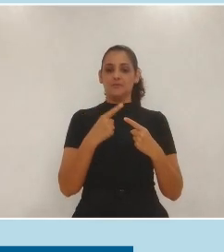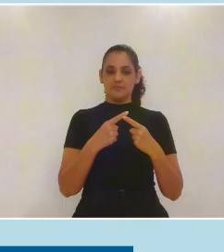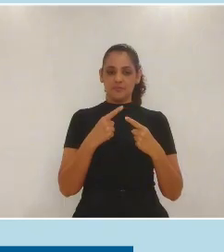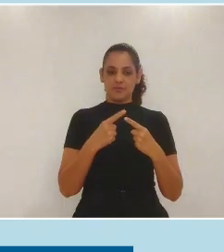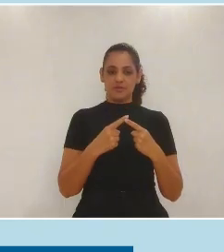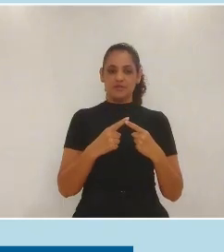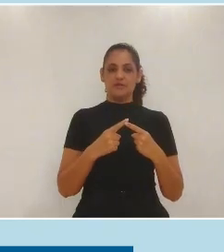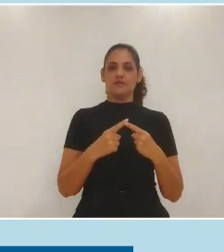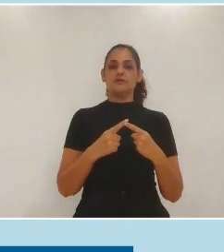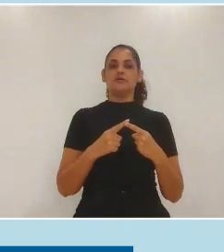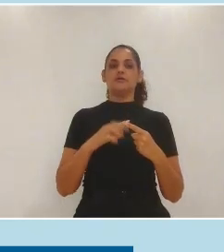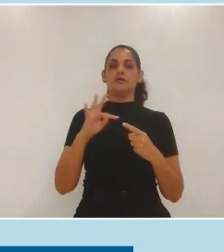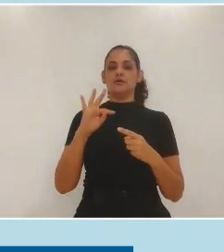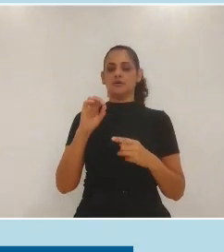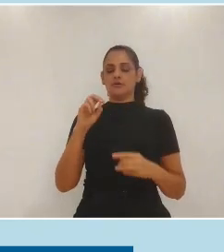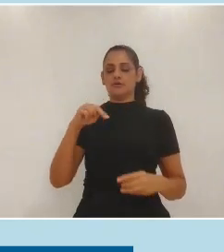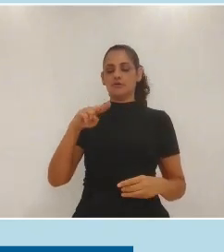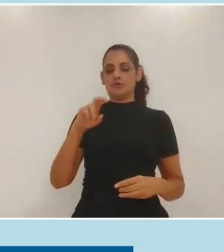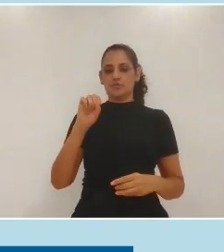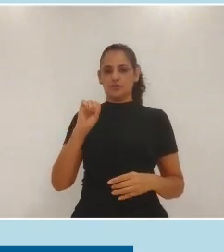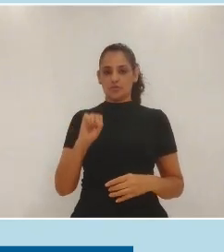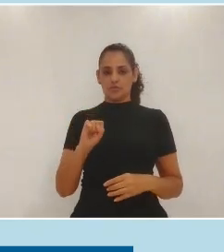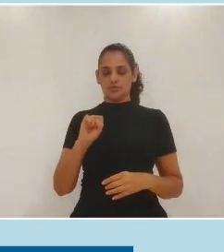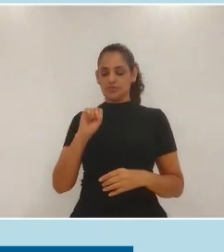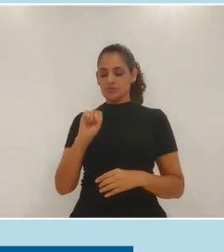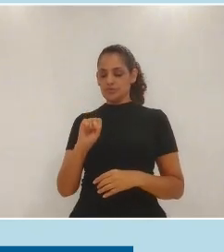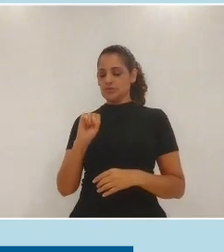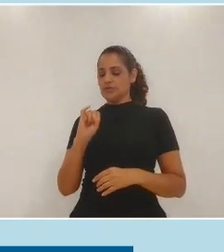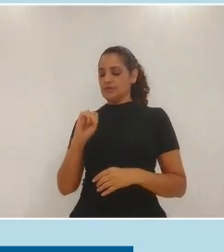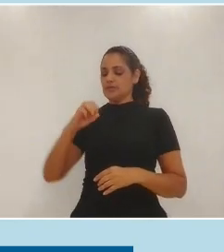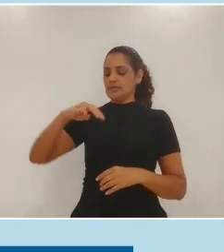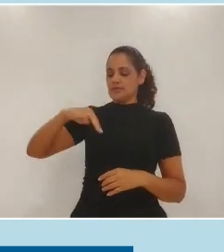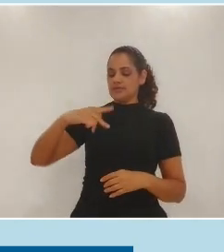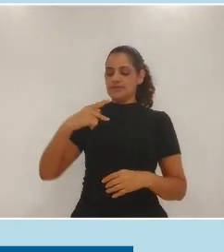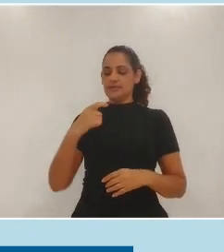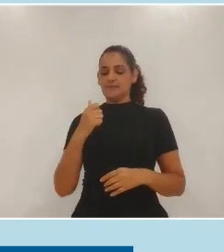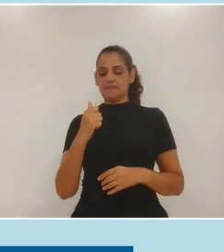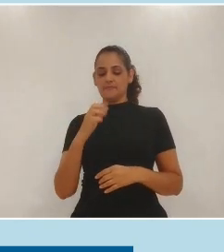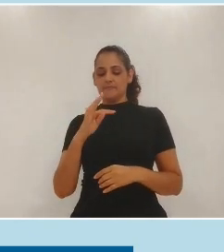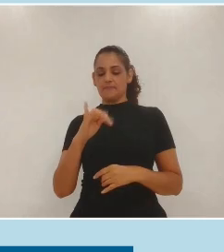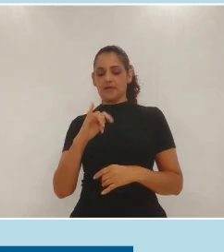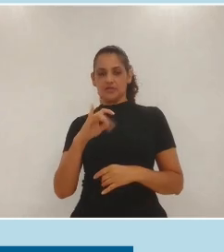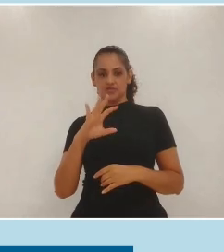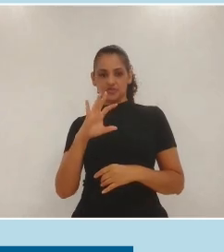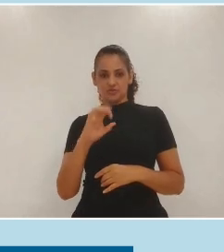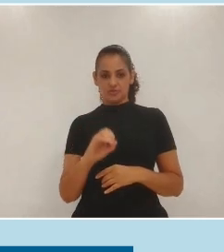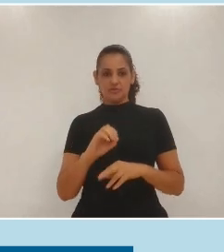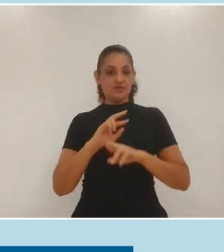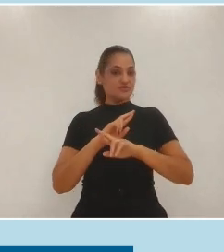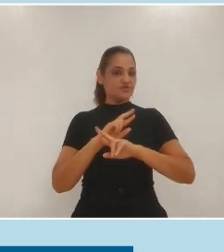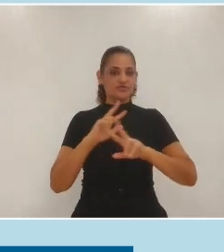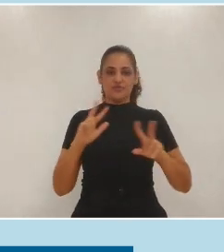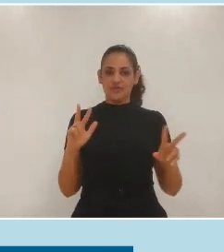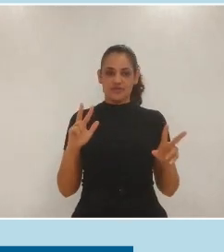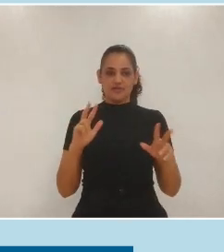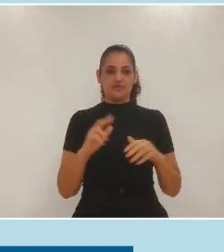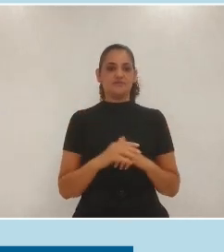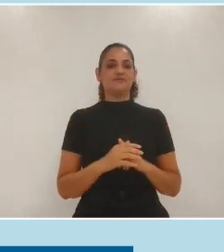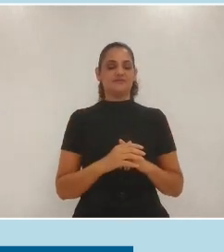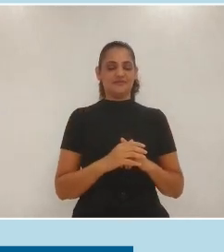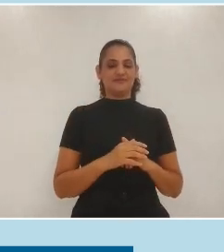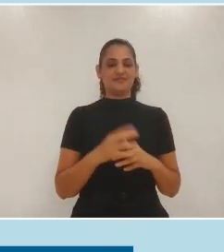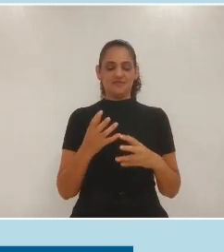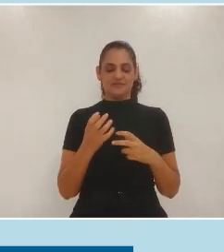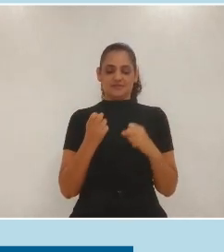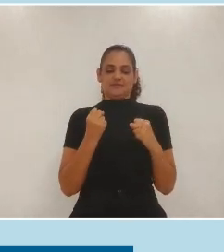diferente. Parece que o meu corpo ele está sempre em alerta, tanto pelo autismo quanto pela síndrome de Ehlers-Danlos. Então eu contraio